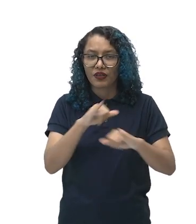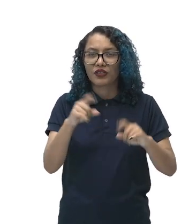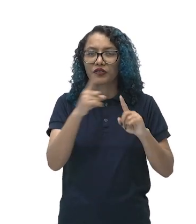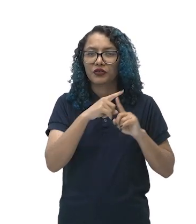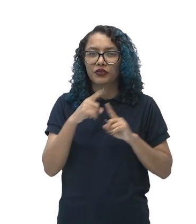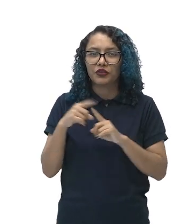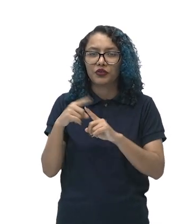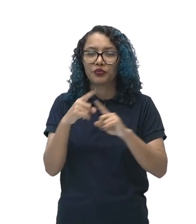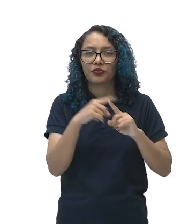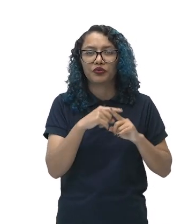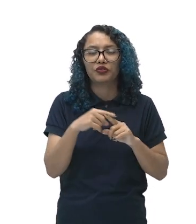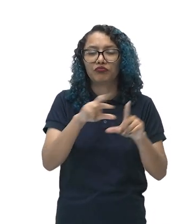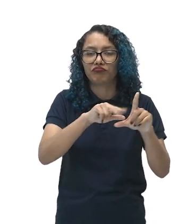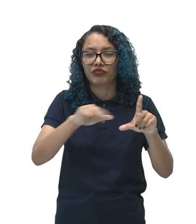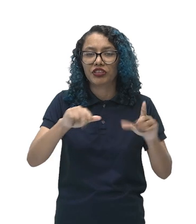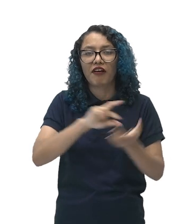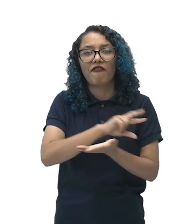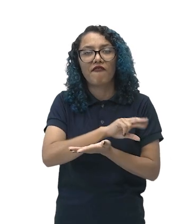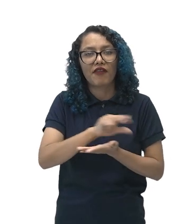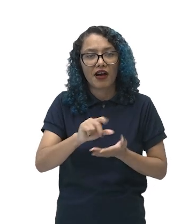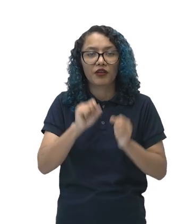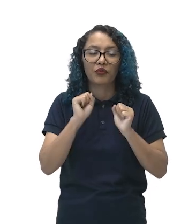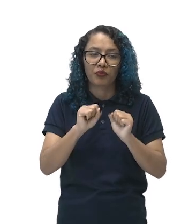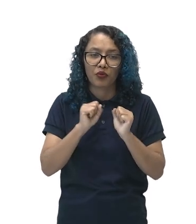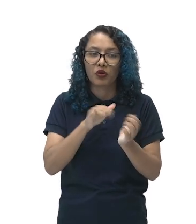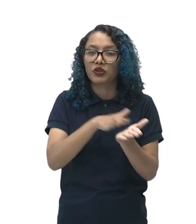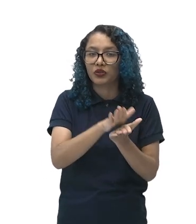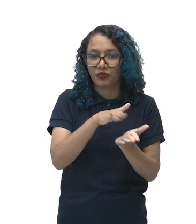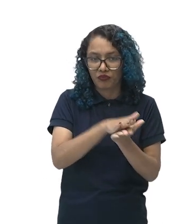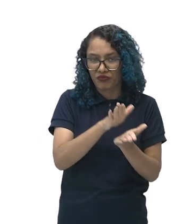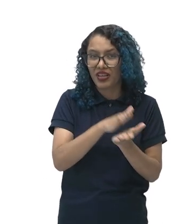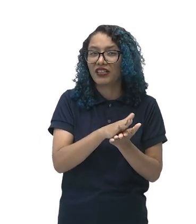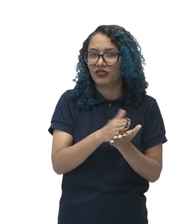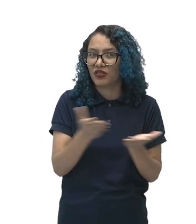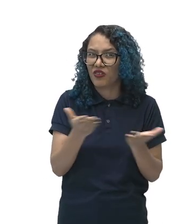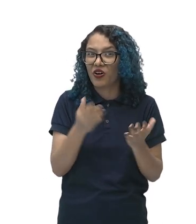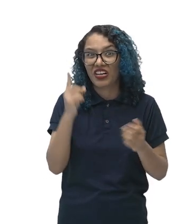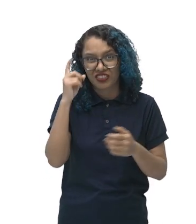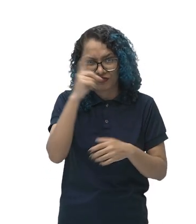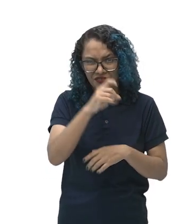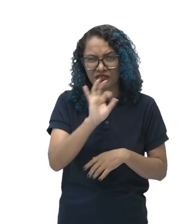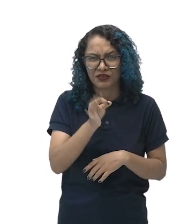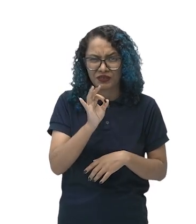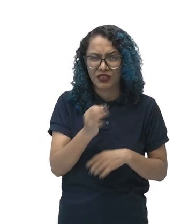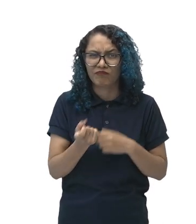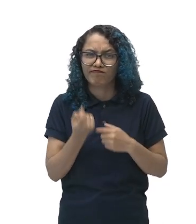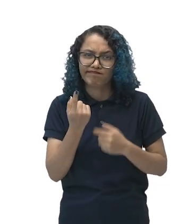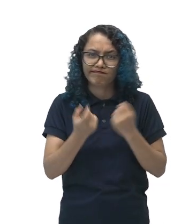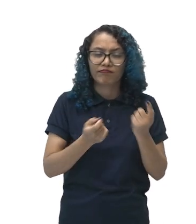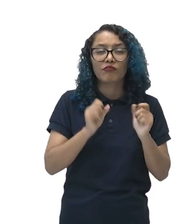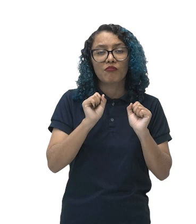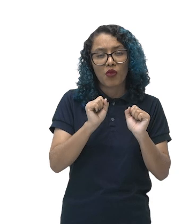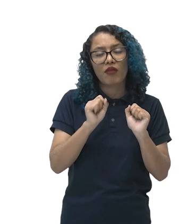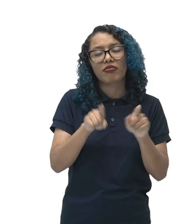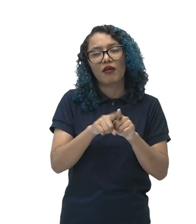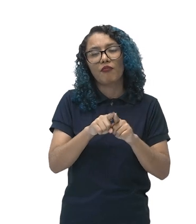de comunicação, que podem tanto ser impressos, e isso cada vez mais raro, né? Mas podem ser